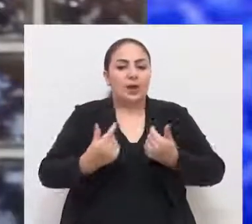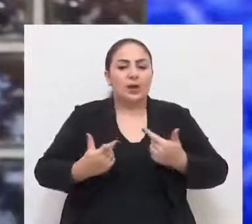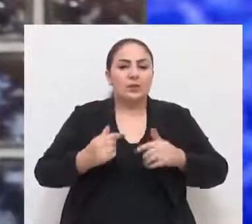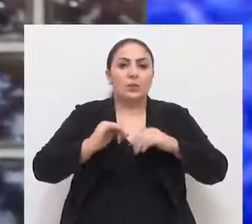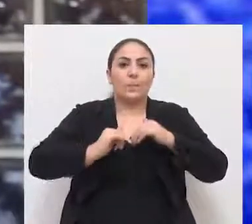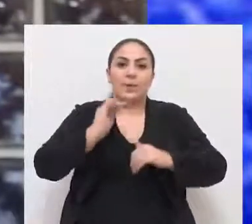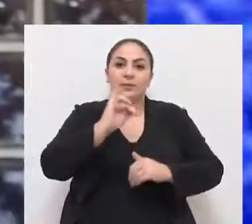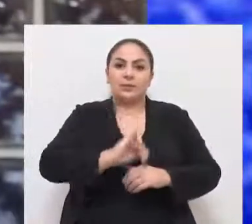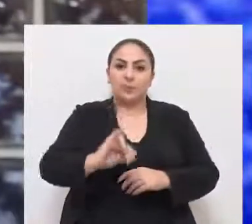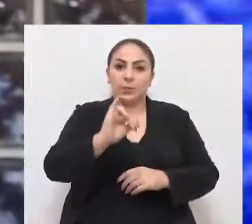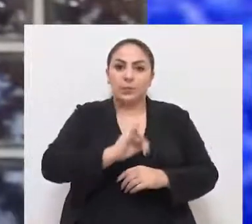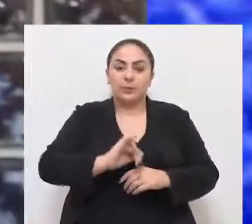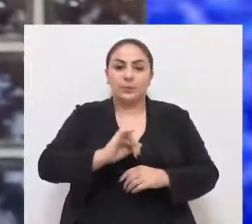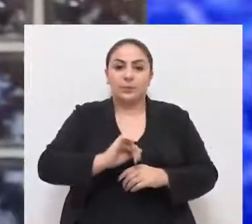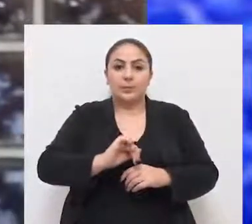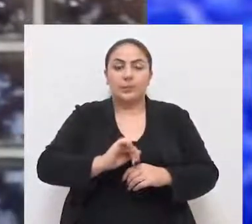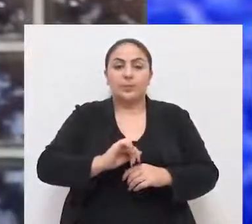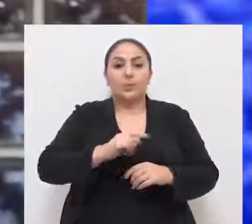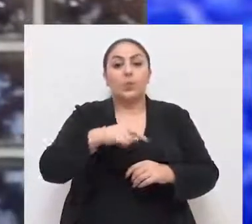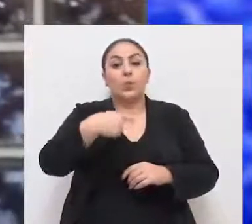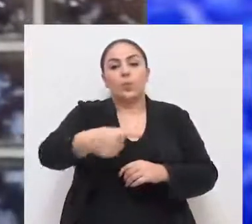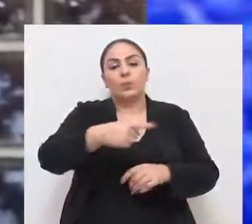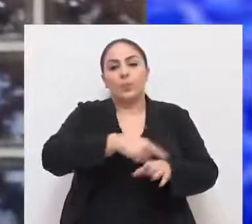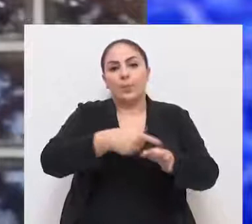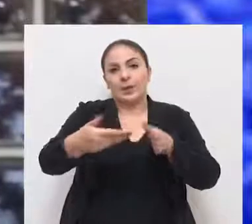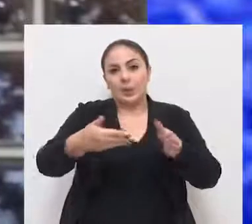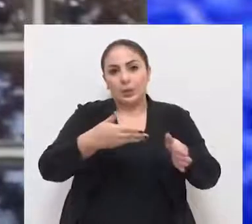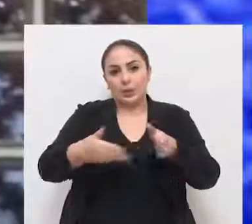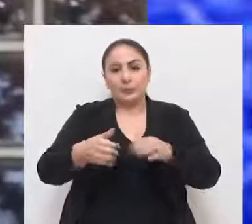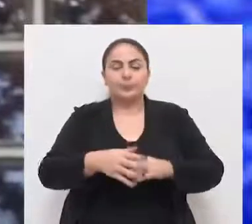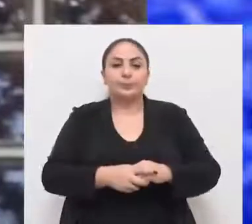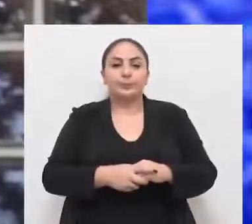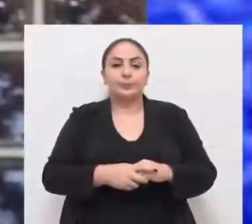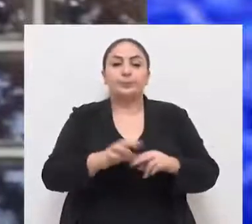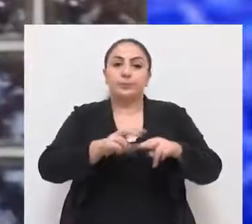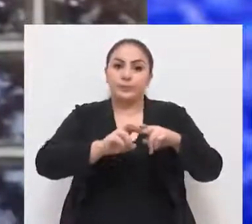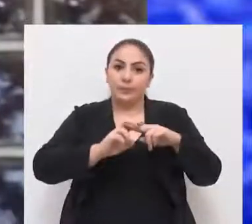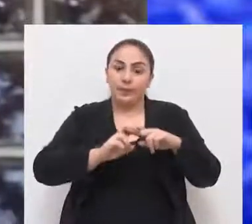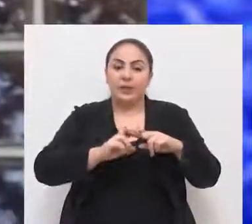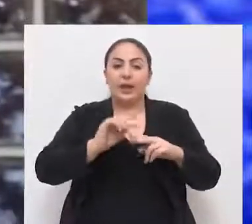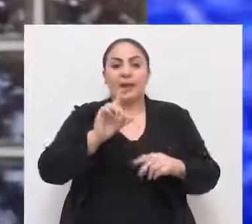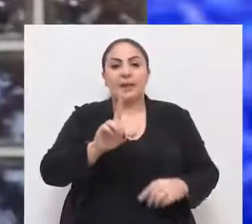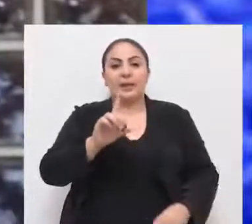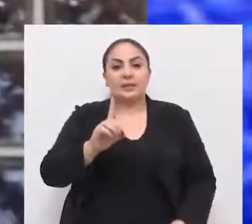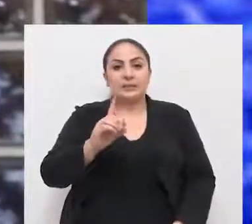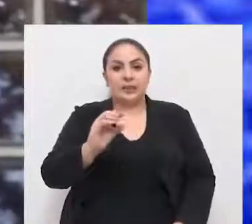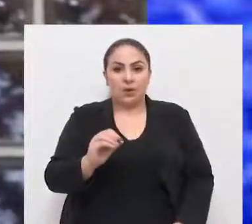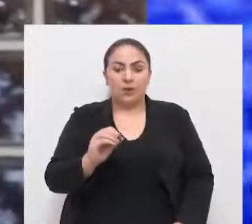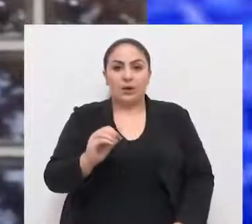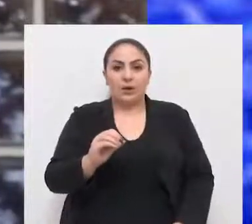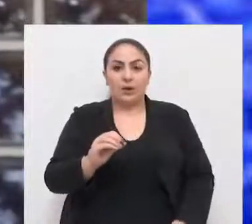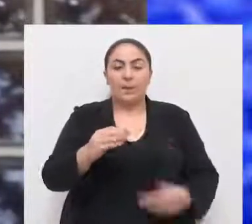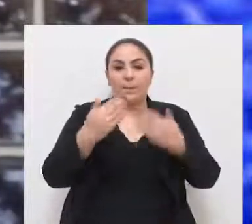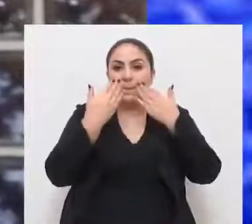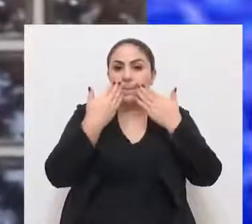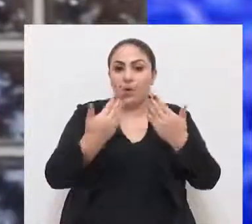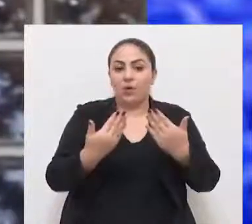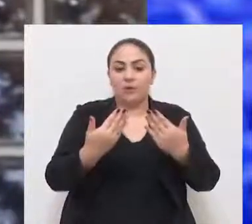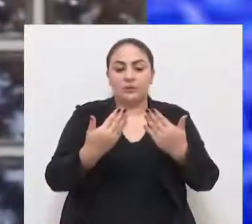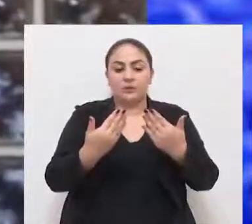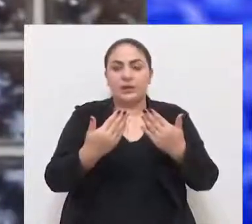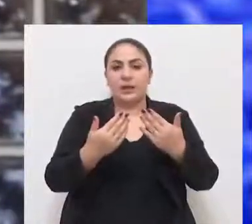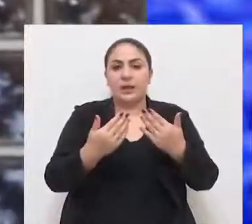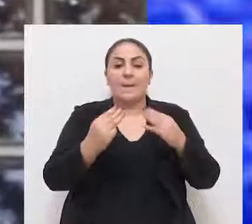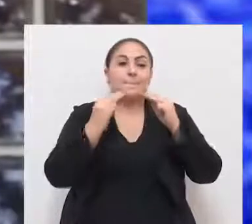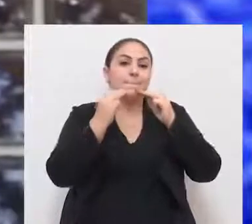mais importantes para o próximo período. Assim, a LDO apresenta